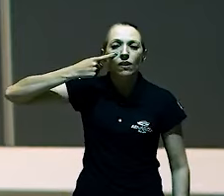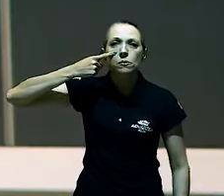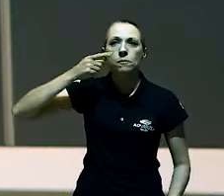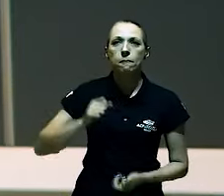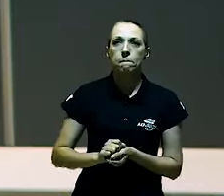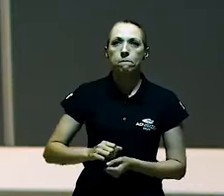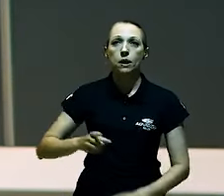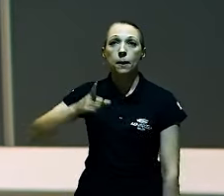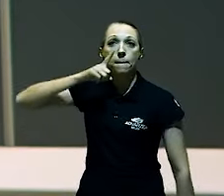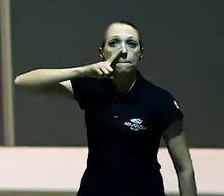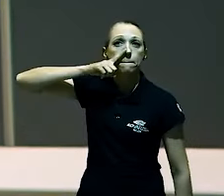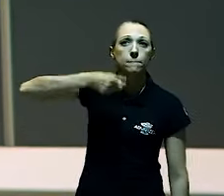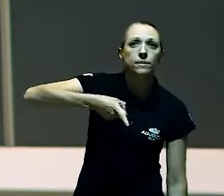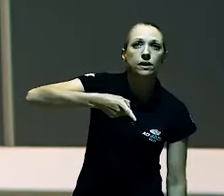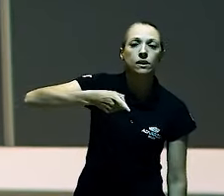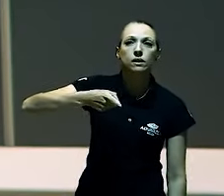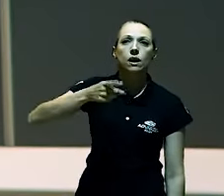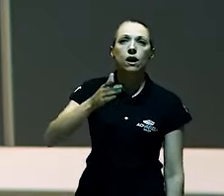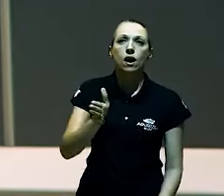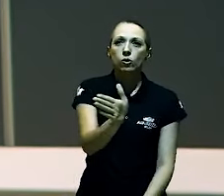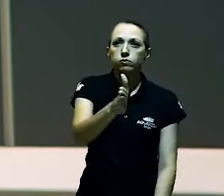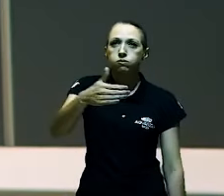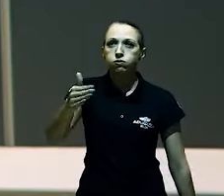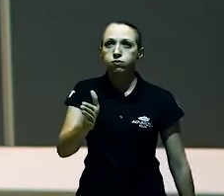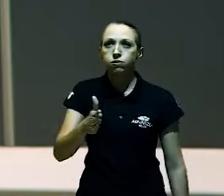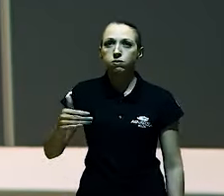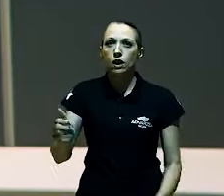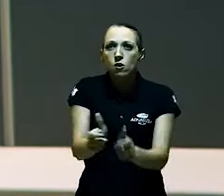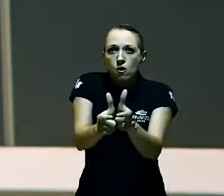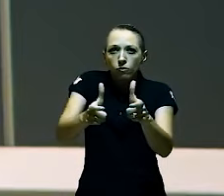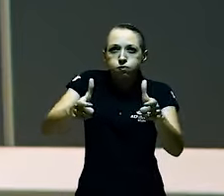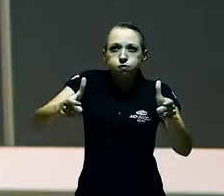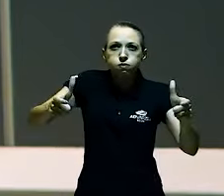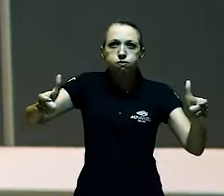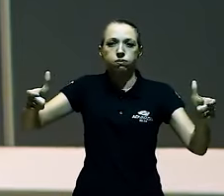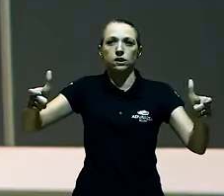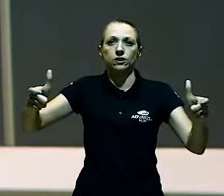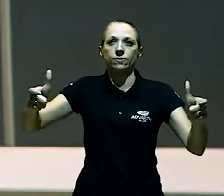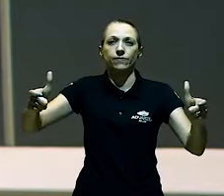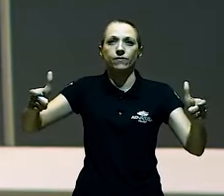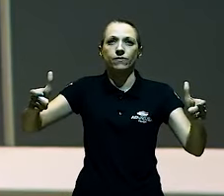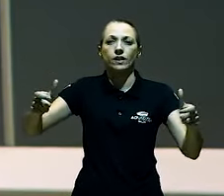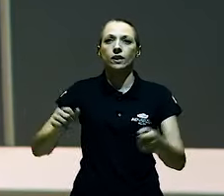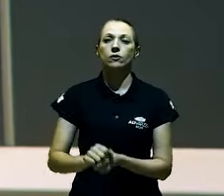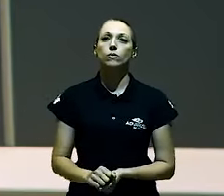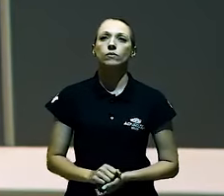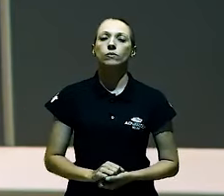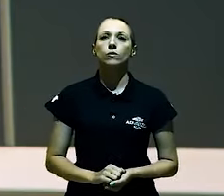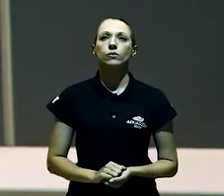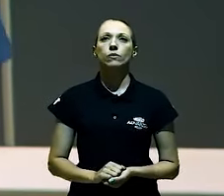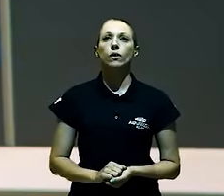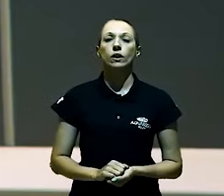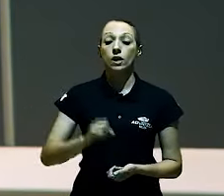Deus ordenou, Deus calculou, Deus fez um cálculo, ou seja, ele chama o peixe no tempo, porque dentro de um mar